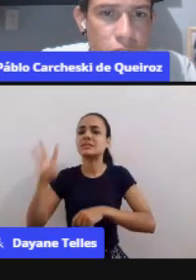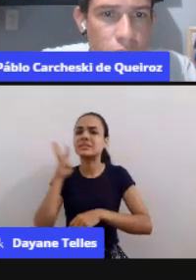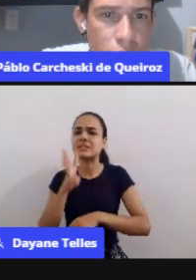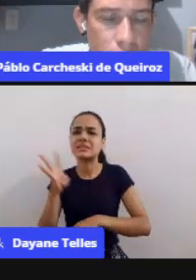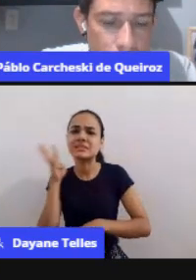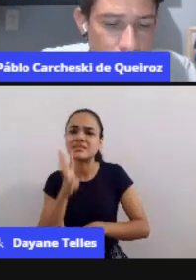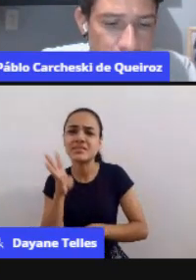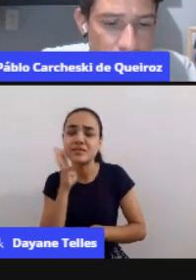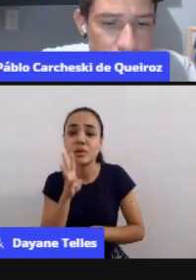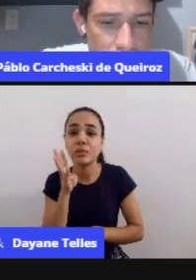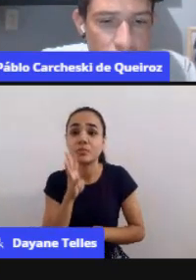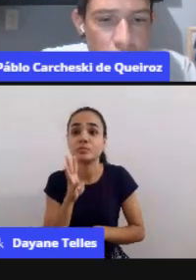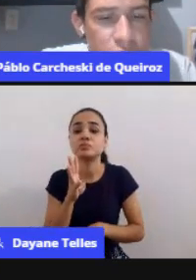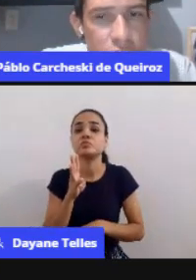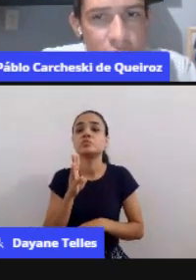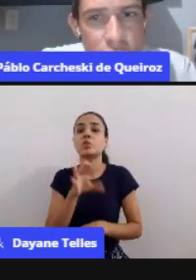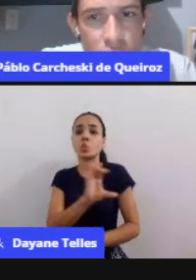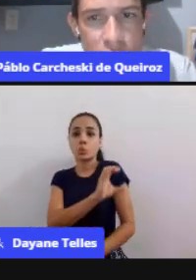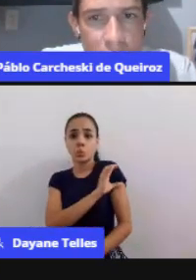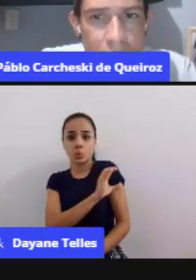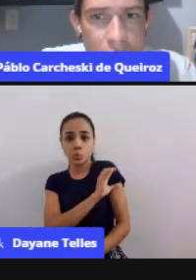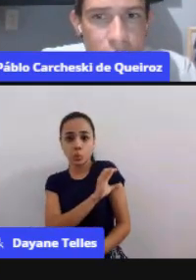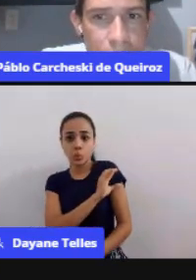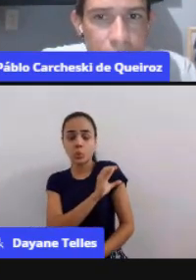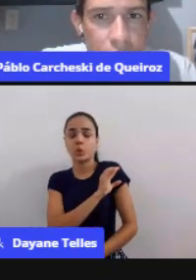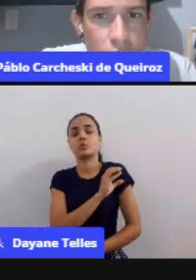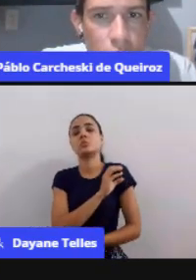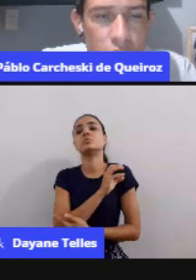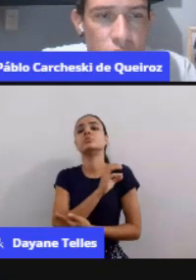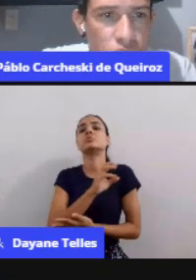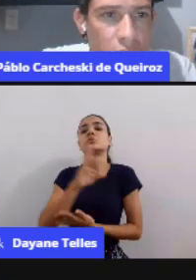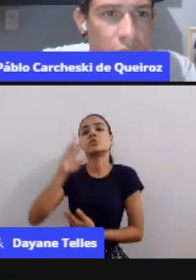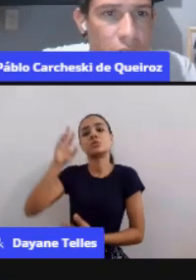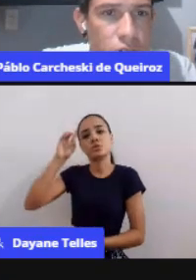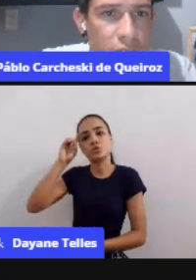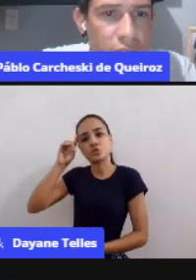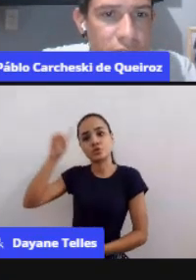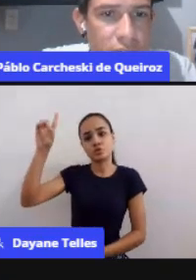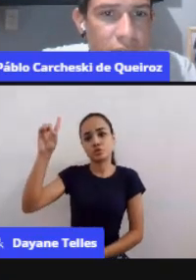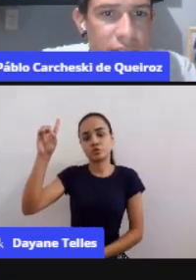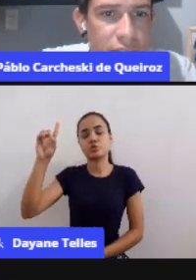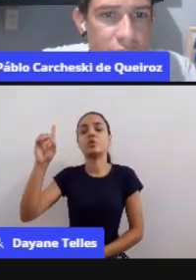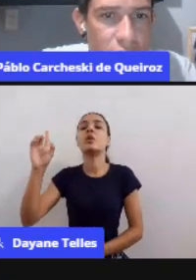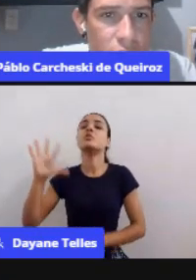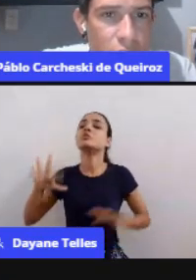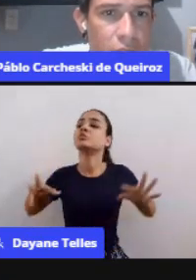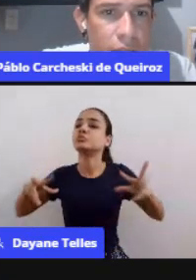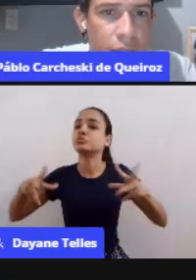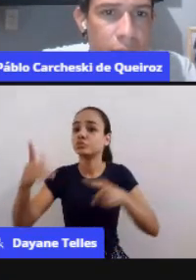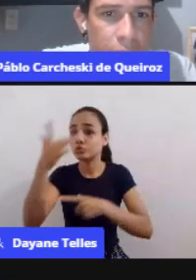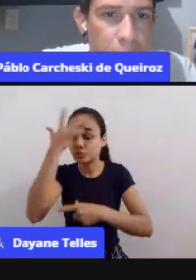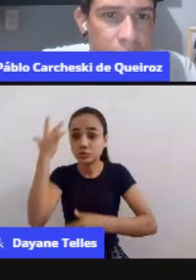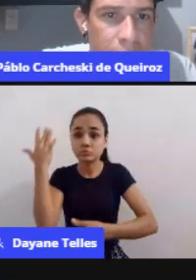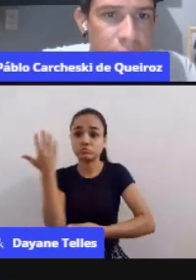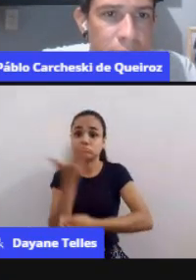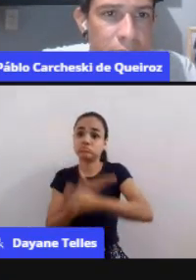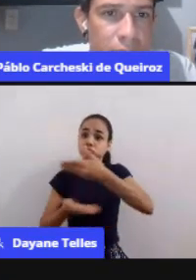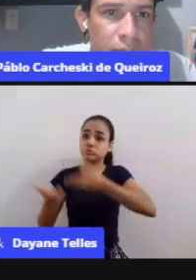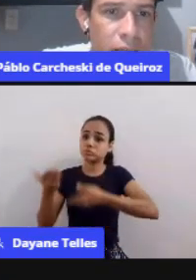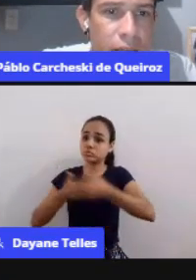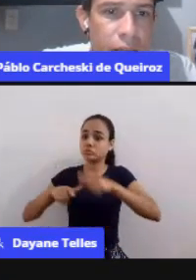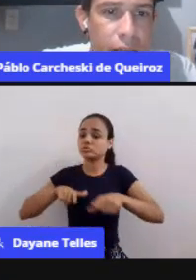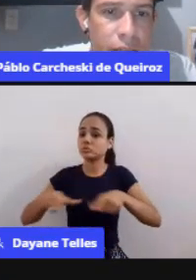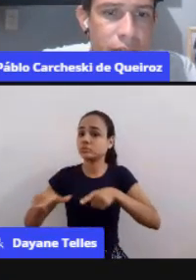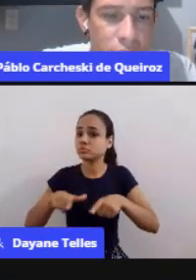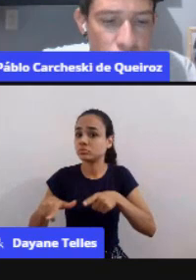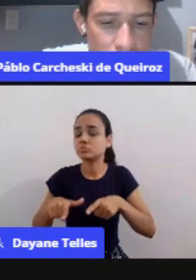diretores, então são todas as pessoas que estão envolvidas nesse nosso trabalho, né, então acho que o diálogo, né, essa interação é bacana,